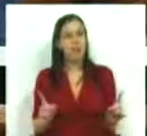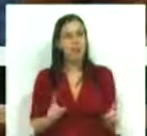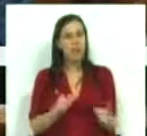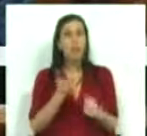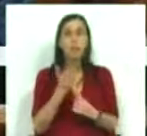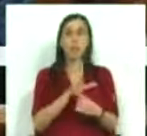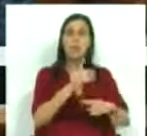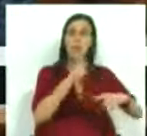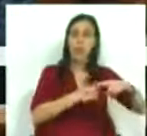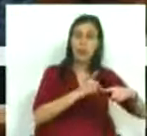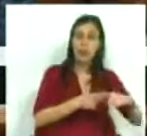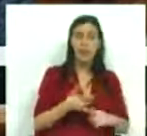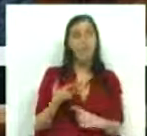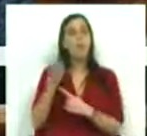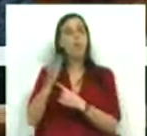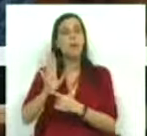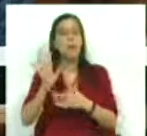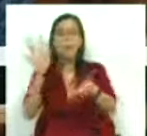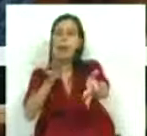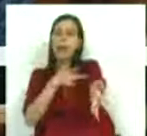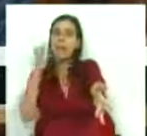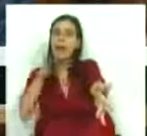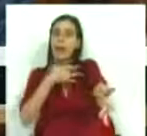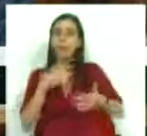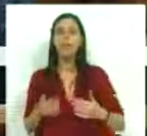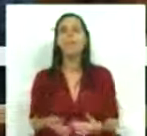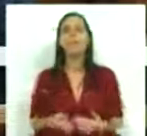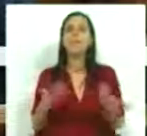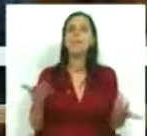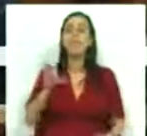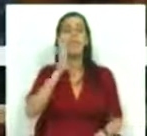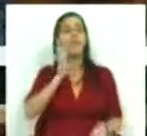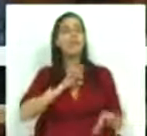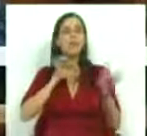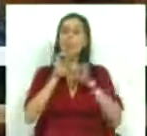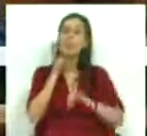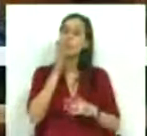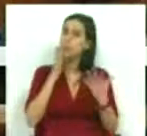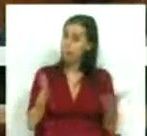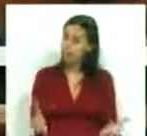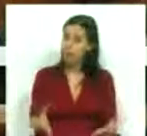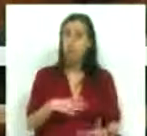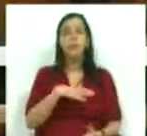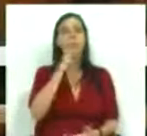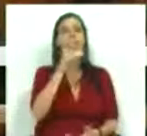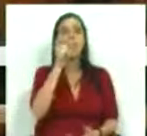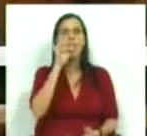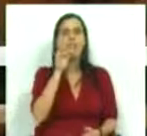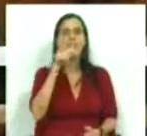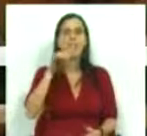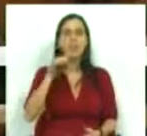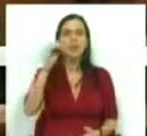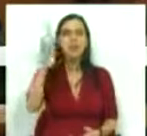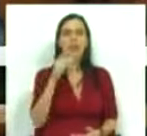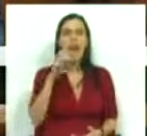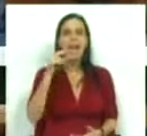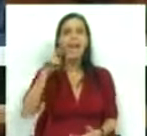entre o exemplo grego e o exemplo irlandês. E, senhoras e senhores deputados, como disse Francisco Sá